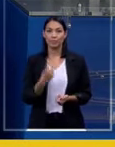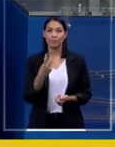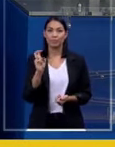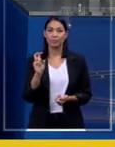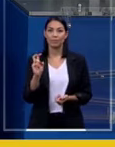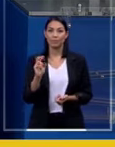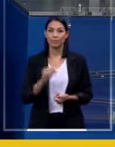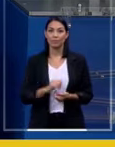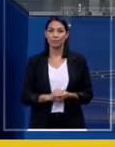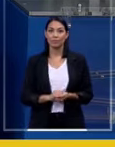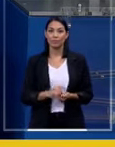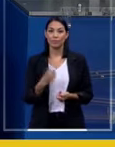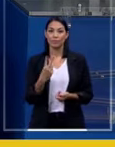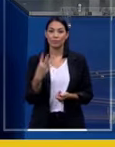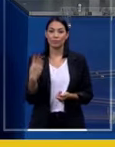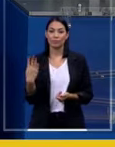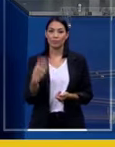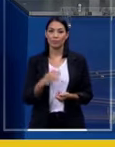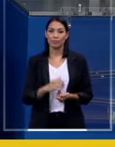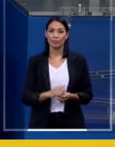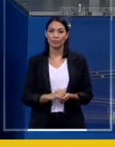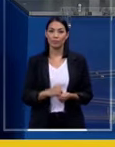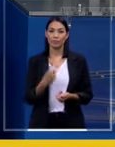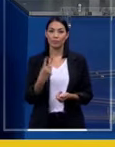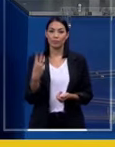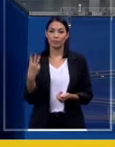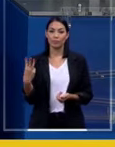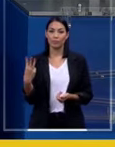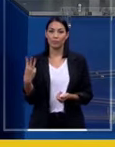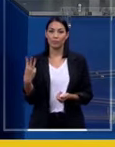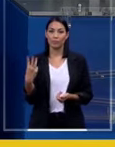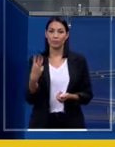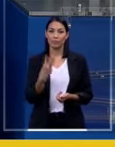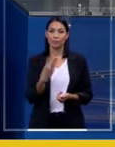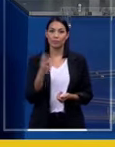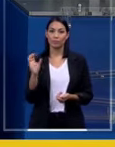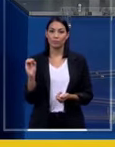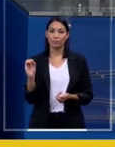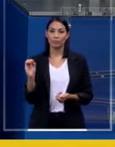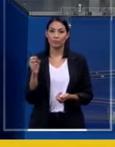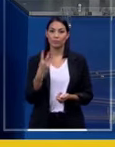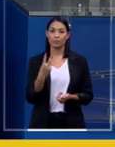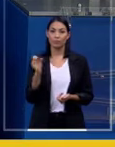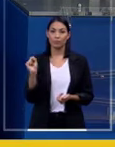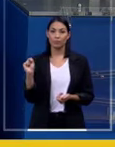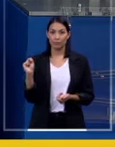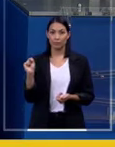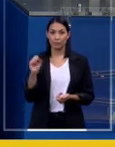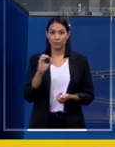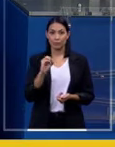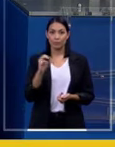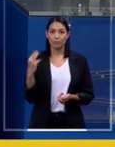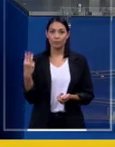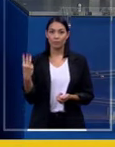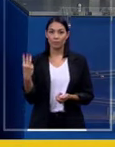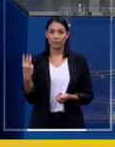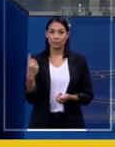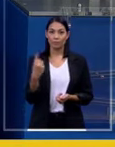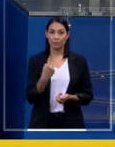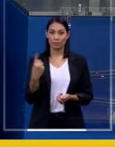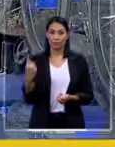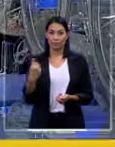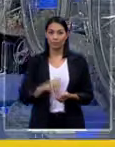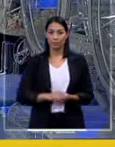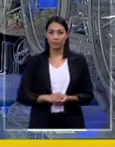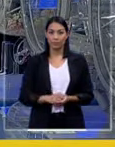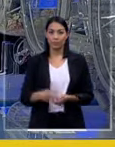25, 24, 23, 30, 28, 03 e 11.